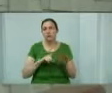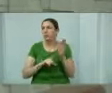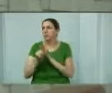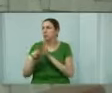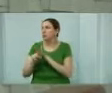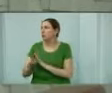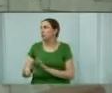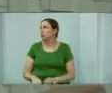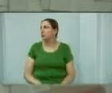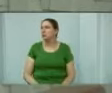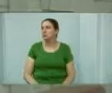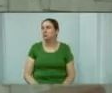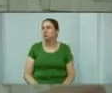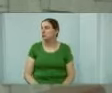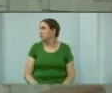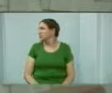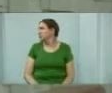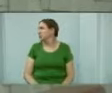daqui?